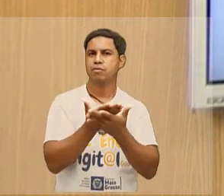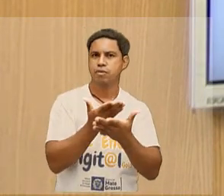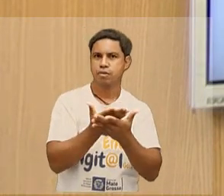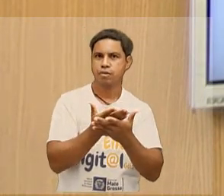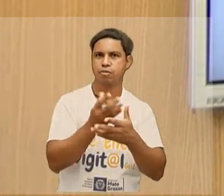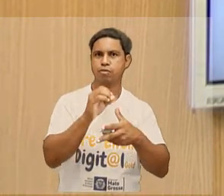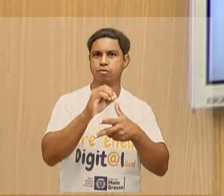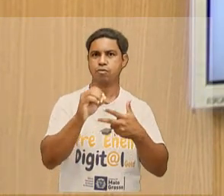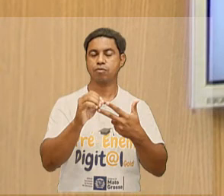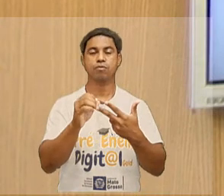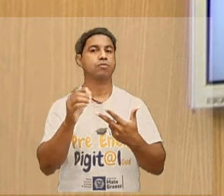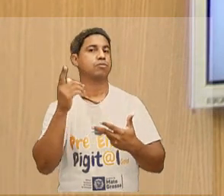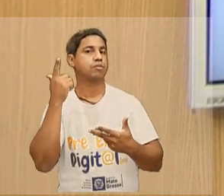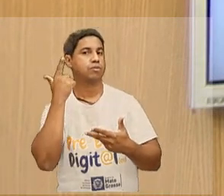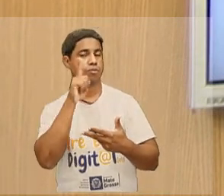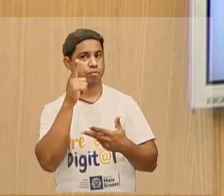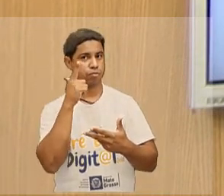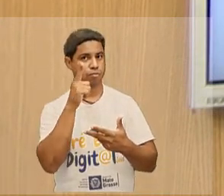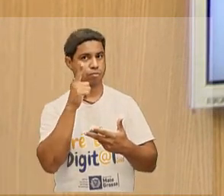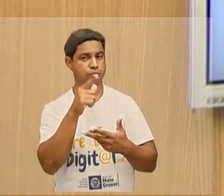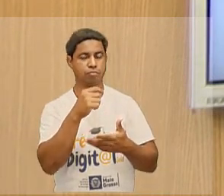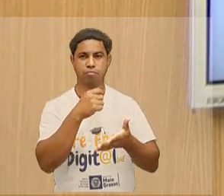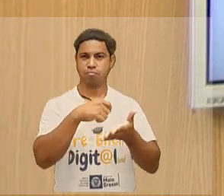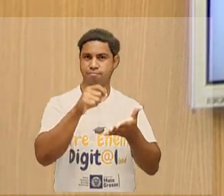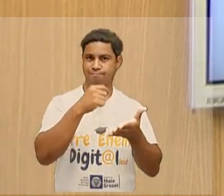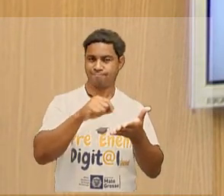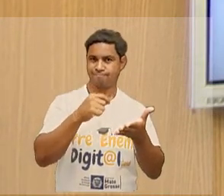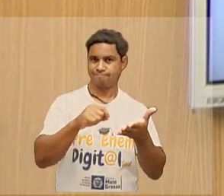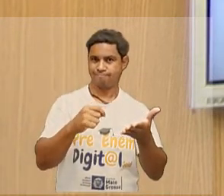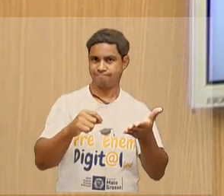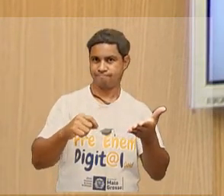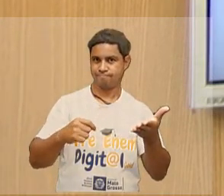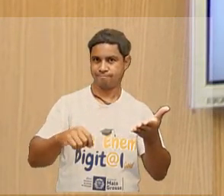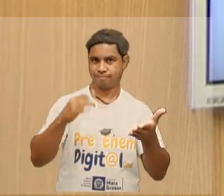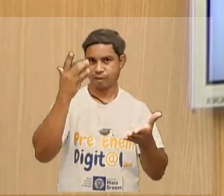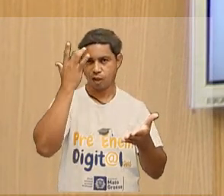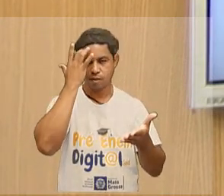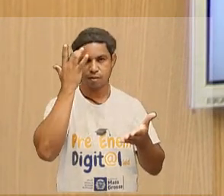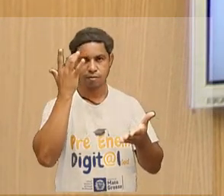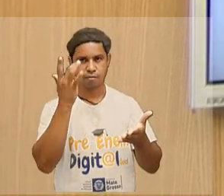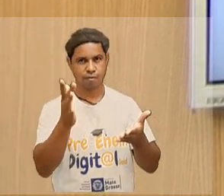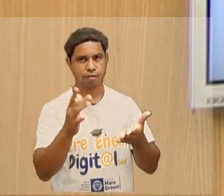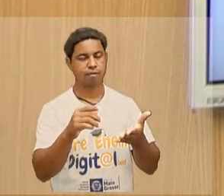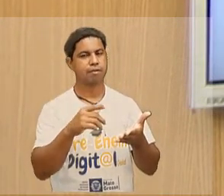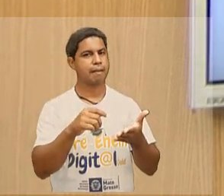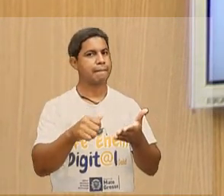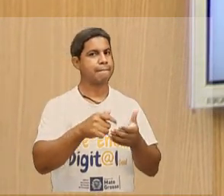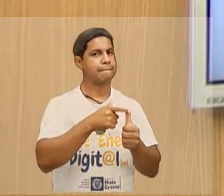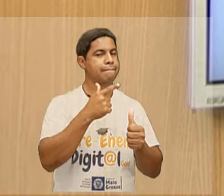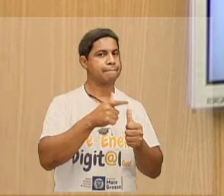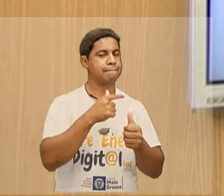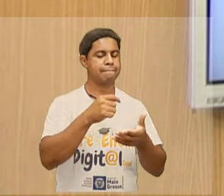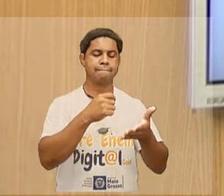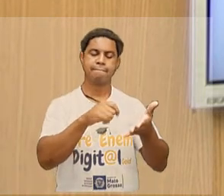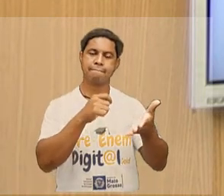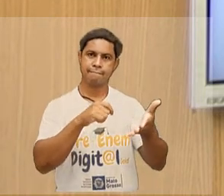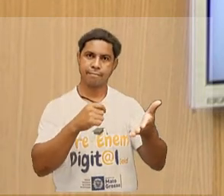as questões. Primeiras fáceis, depois você pega nas difíceis. Essa é a minha